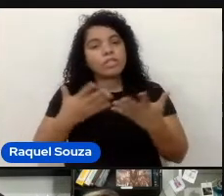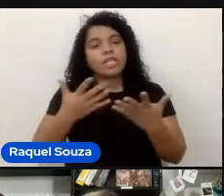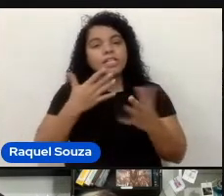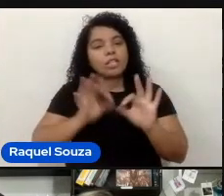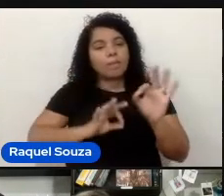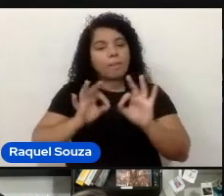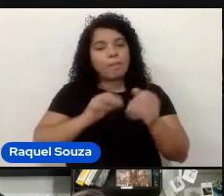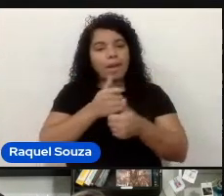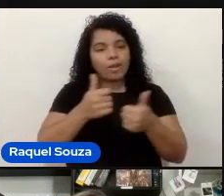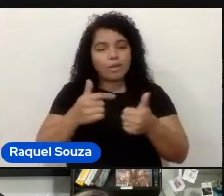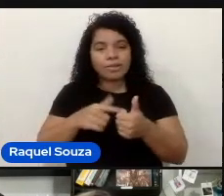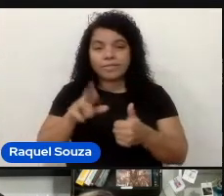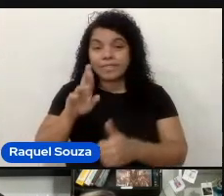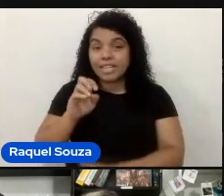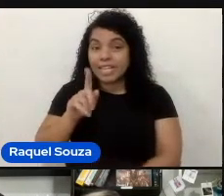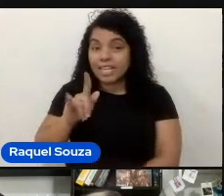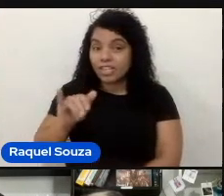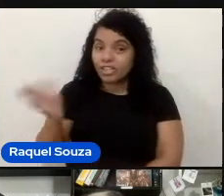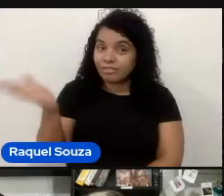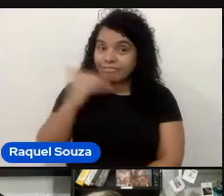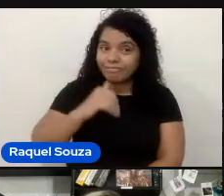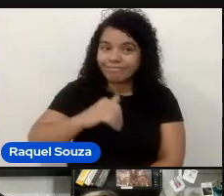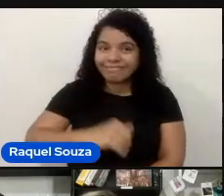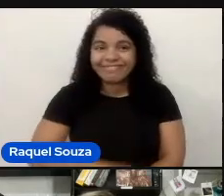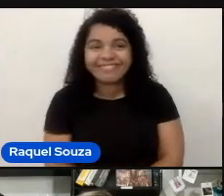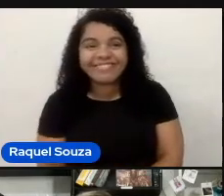vocês. Regi, assume aí.